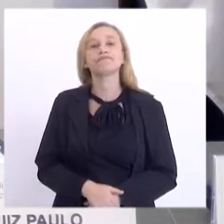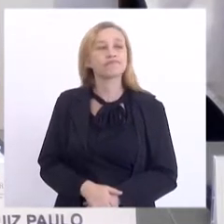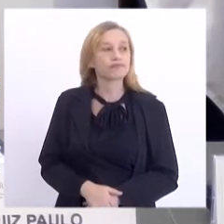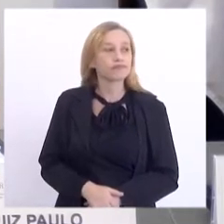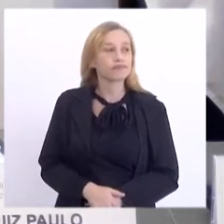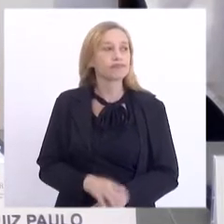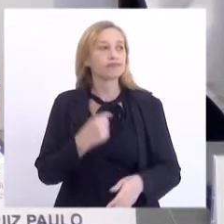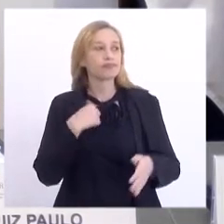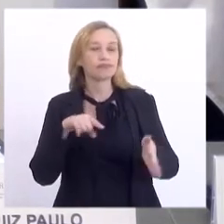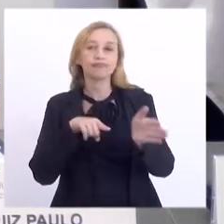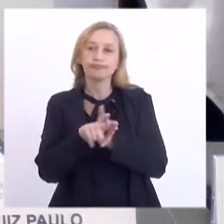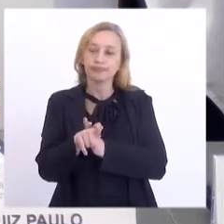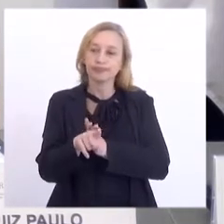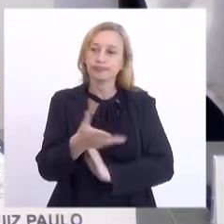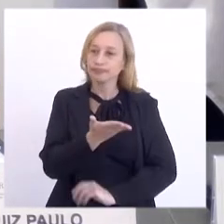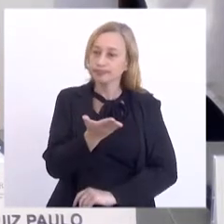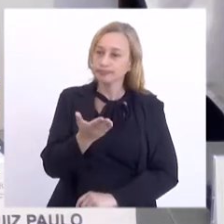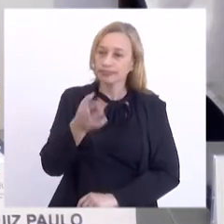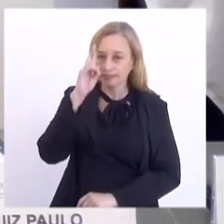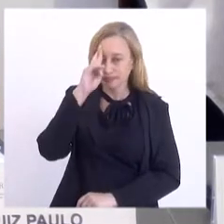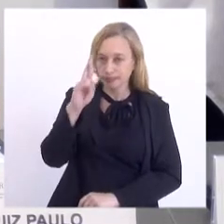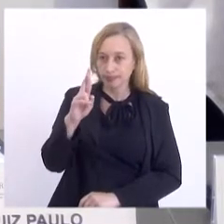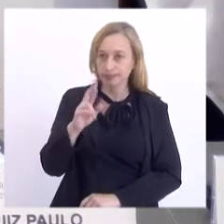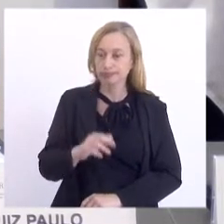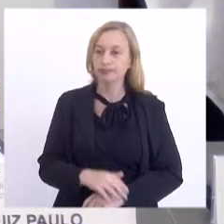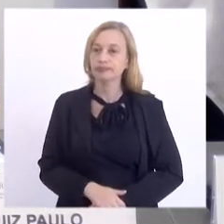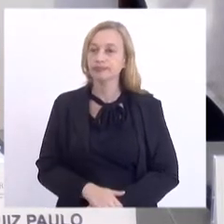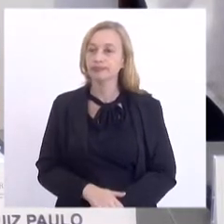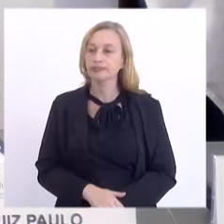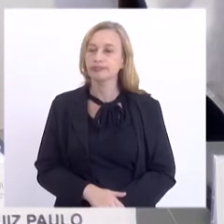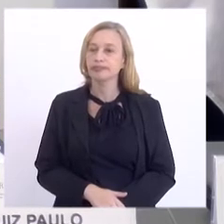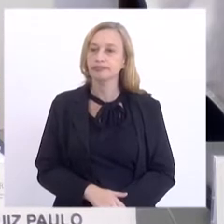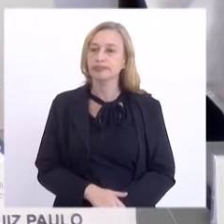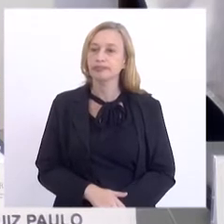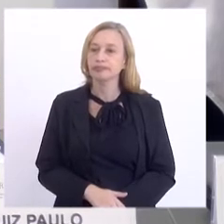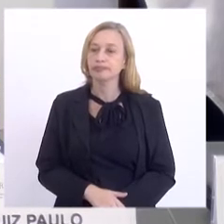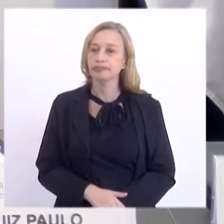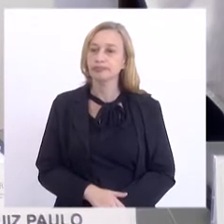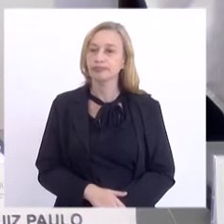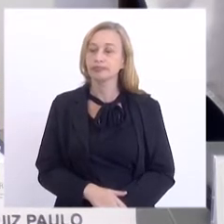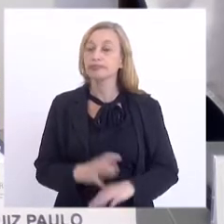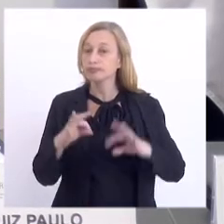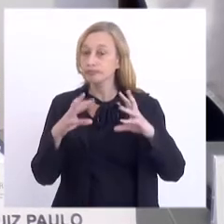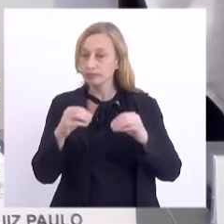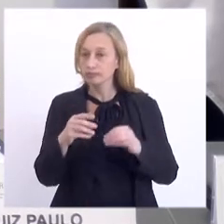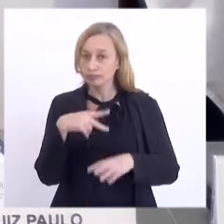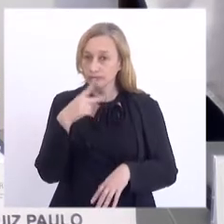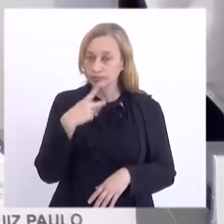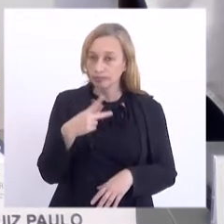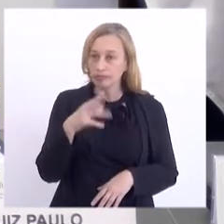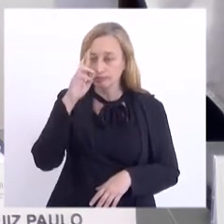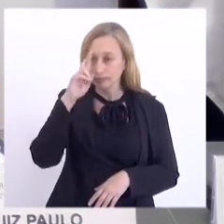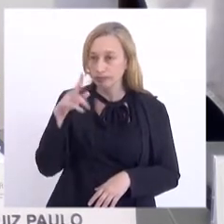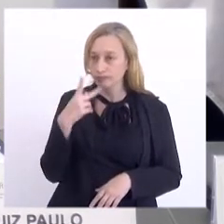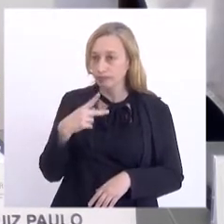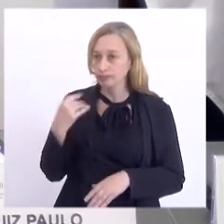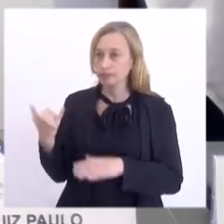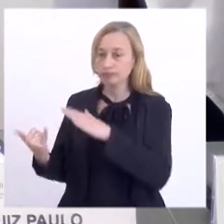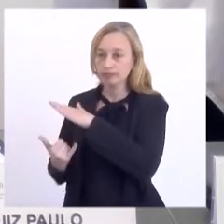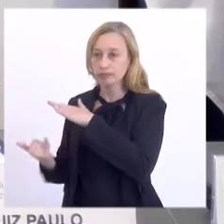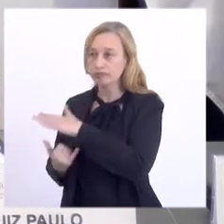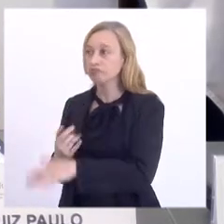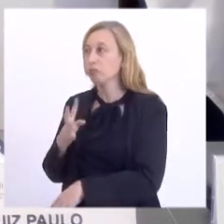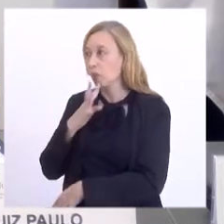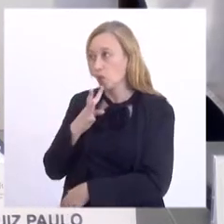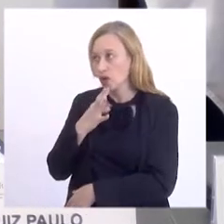Aí eu pergunto ao Senhor dessas conformidades imagina só citou uma instituição que por acaso